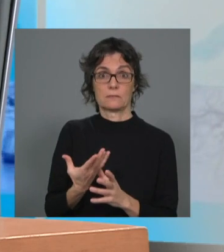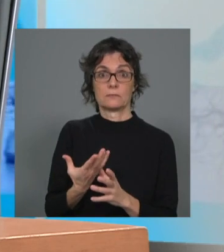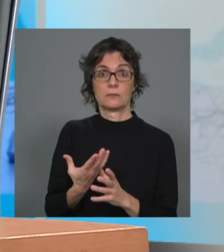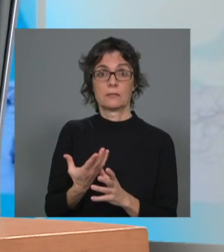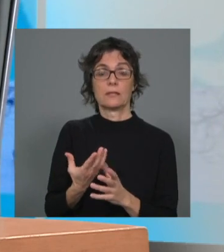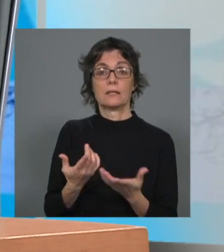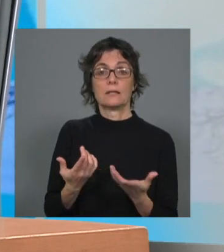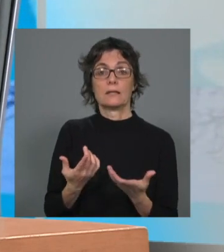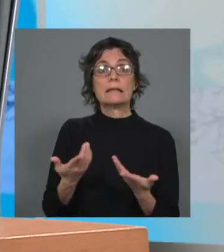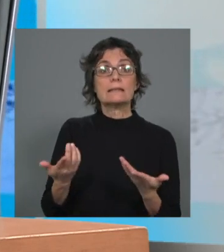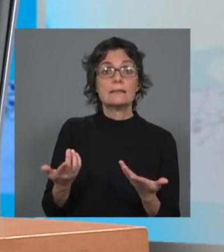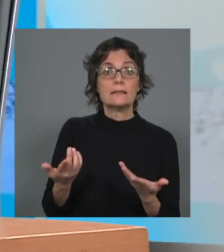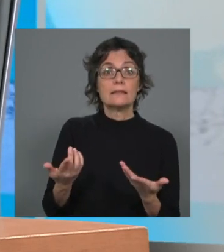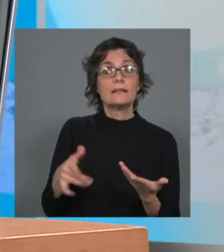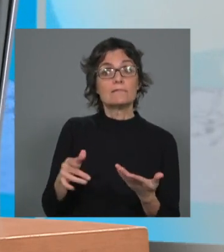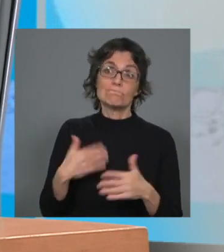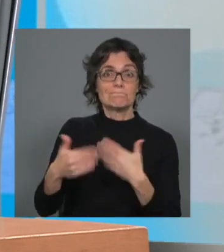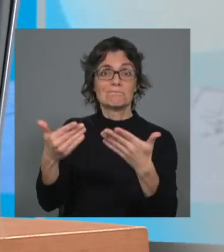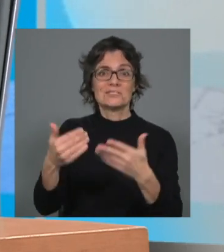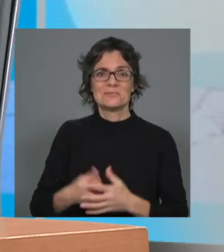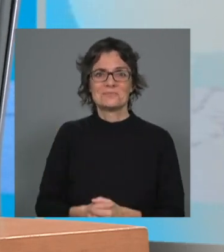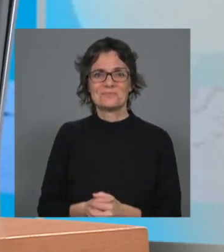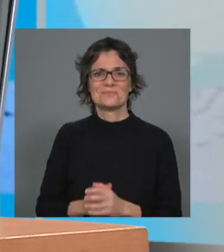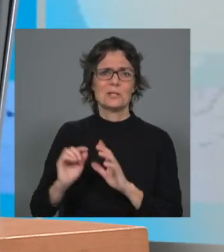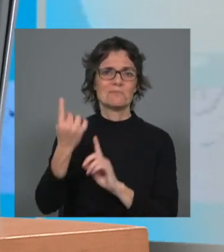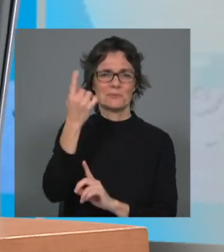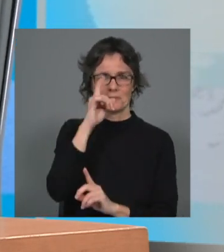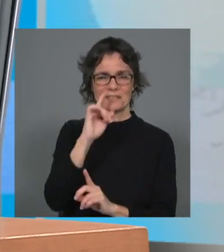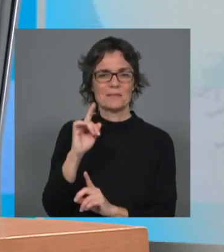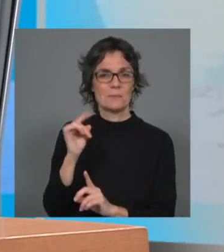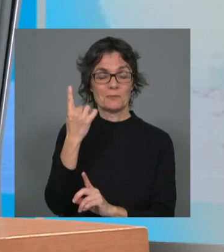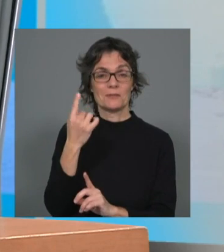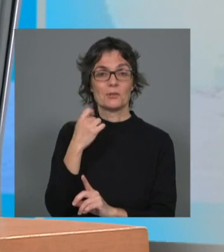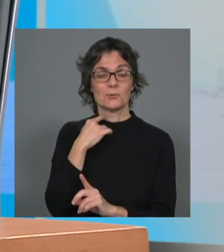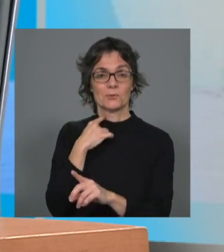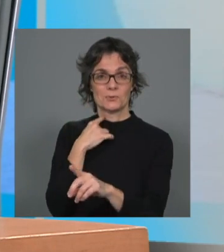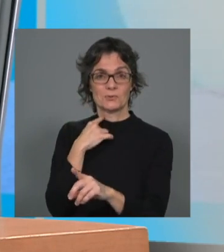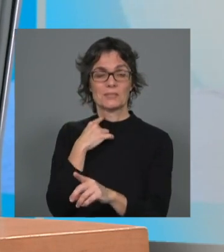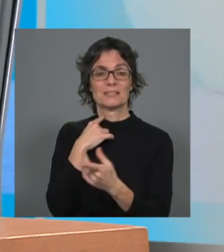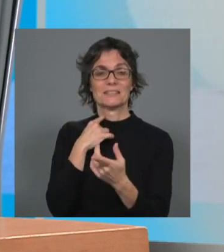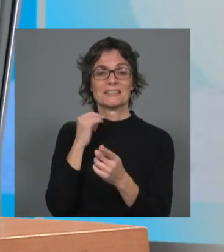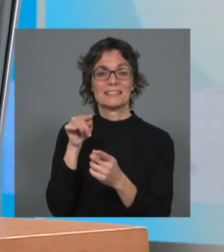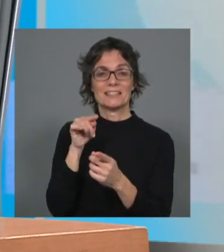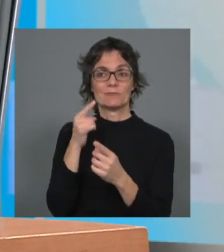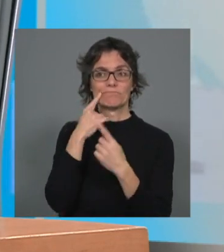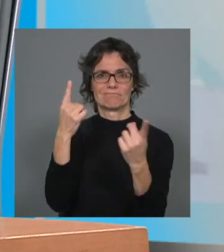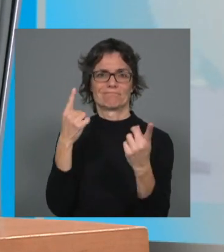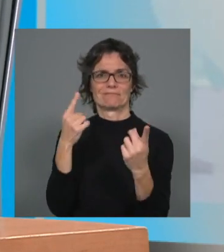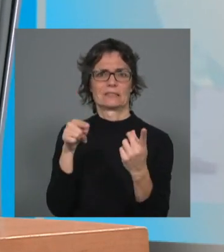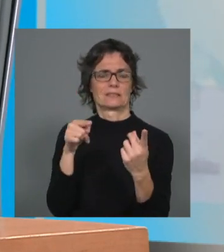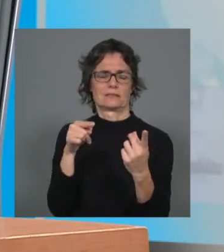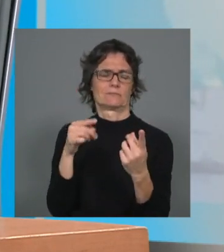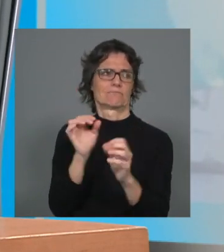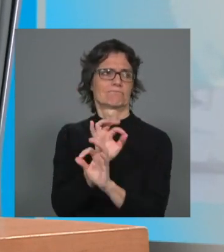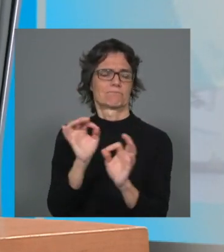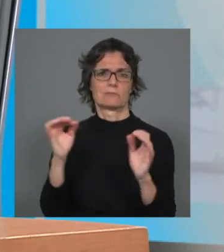e foi para a frente. A primeira vez que o curso foi lançado realmente foi um sucesso,